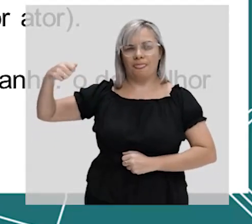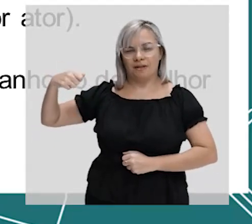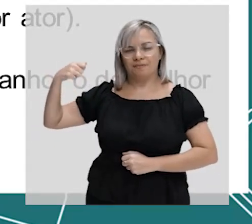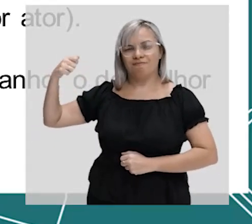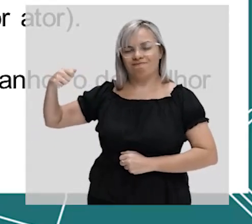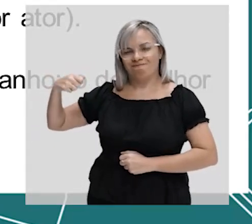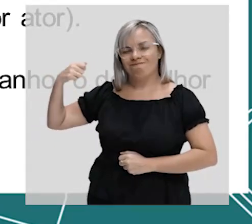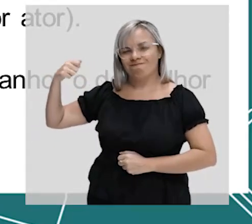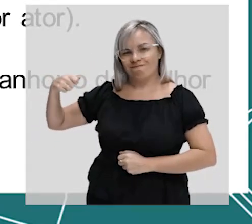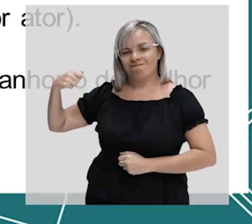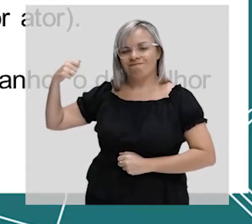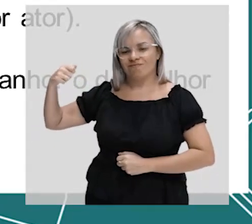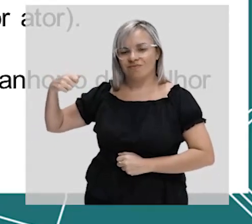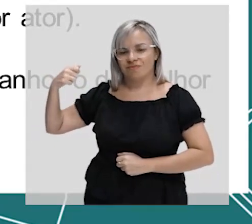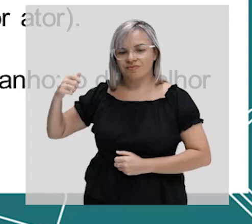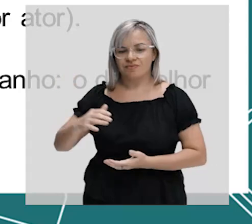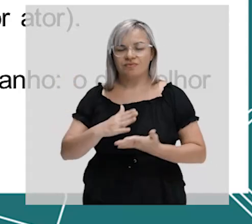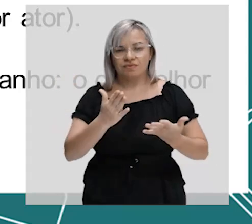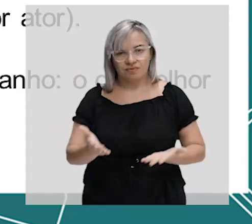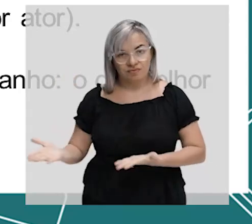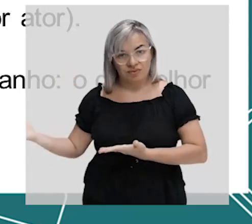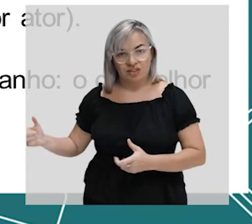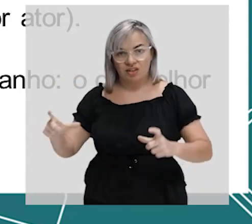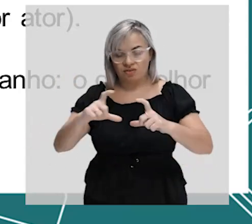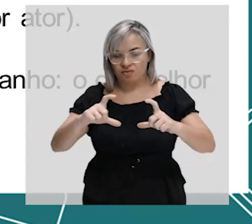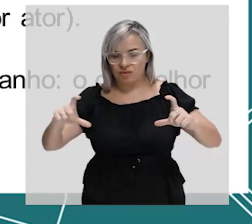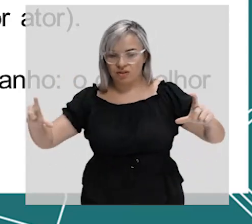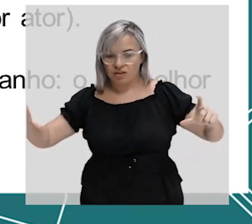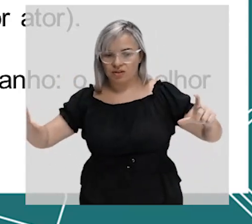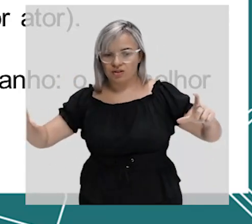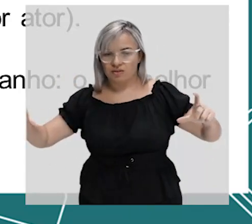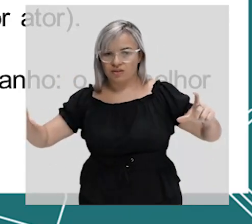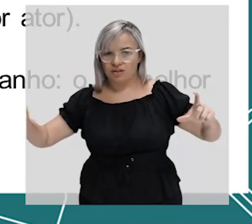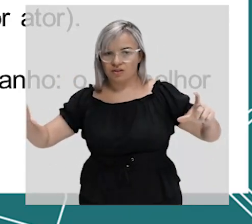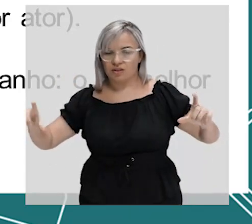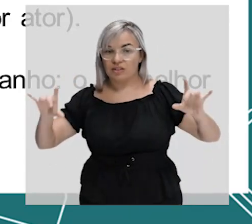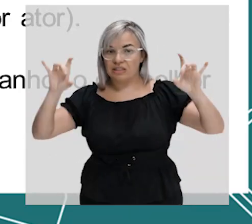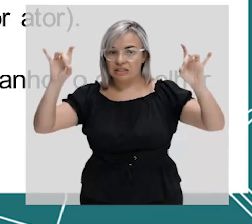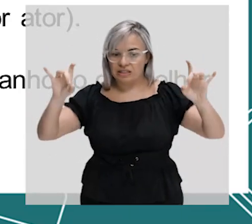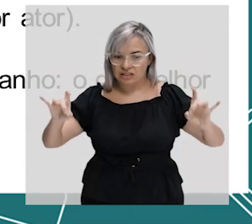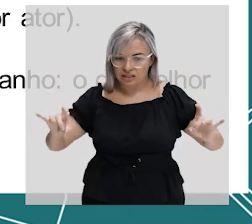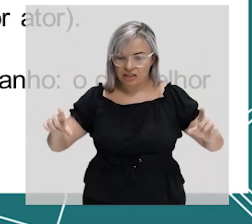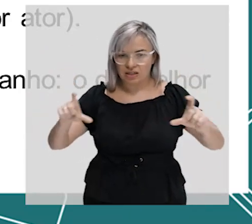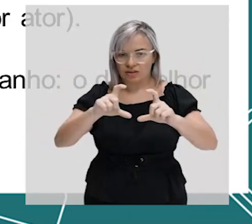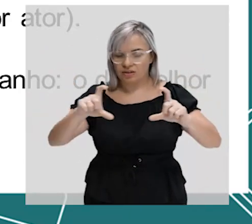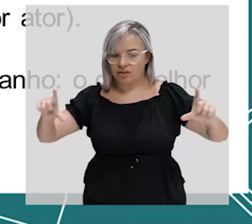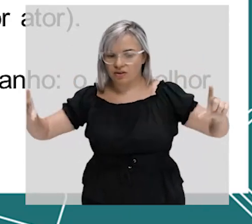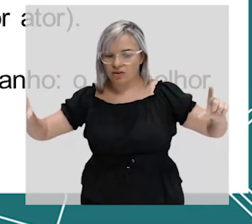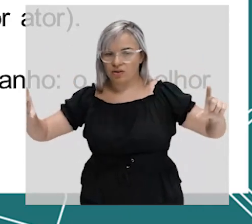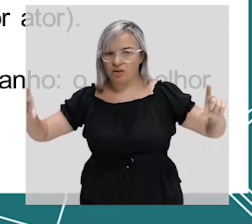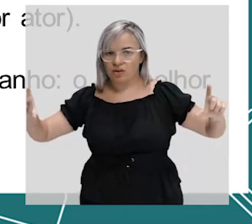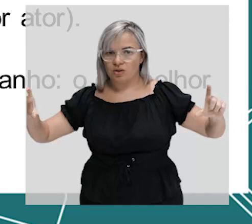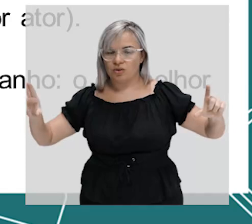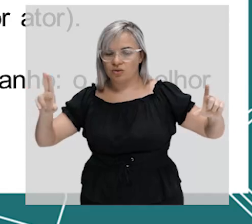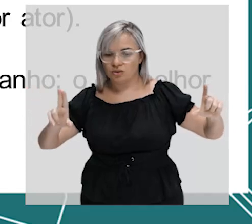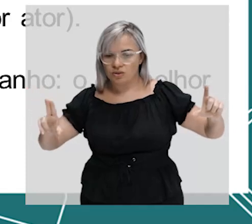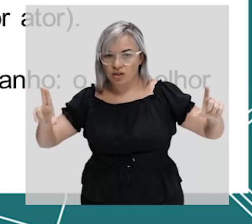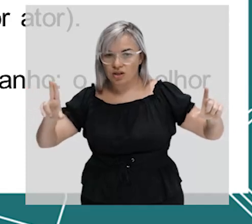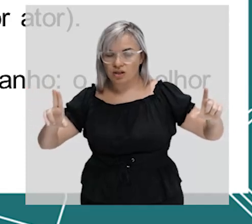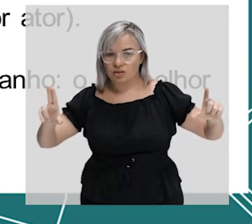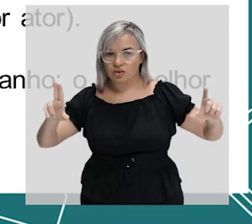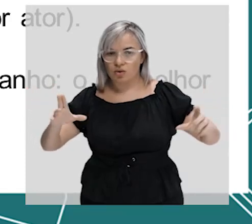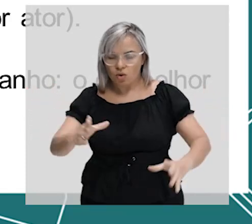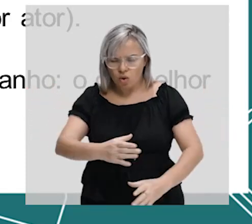melhor ator. Nesse caso, está especificado na frase qual foi o Oscar